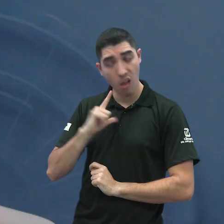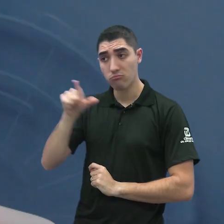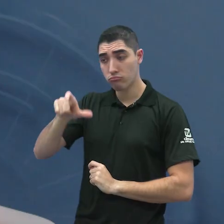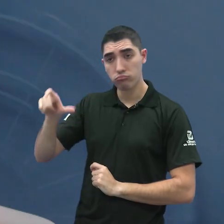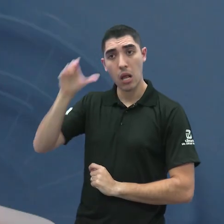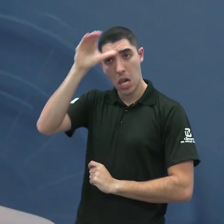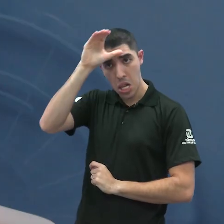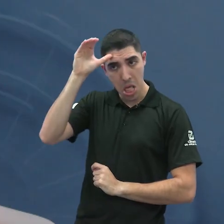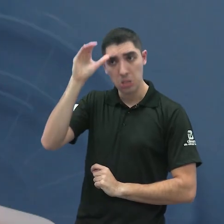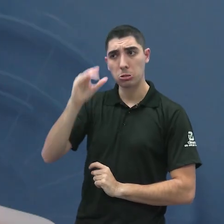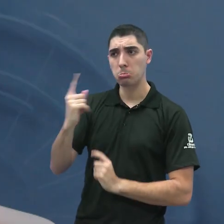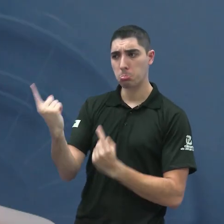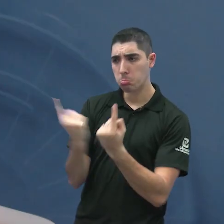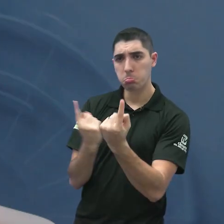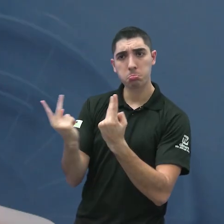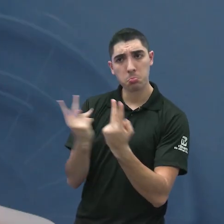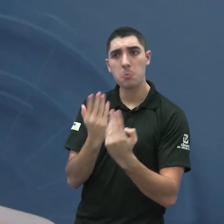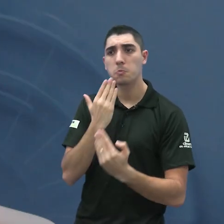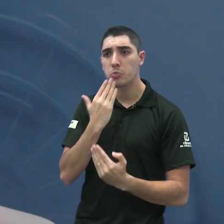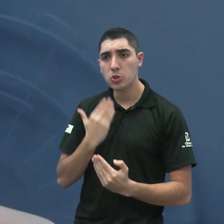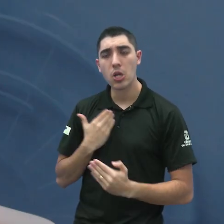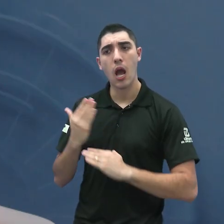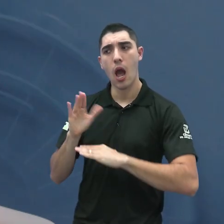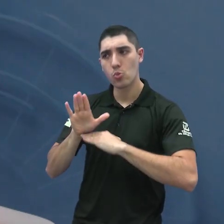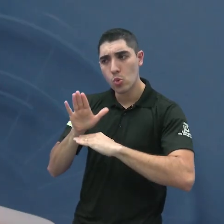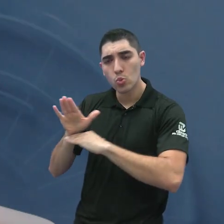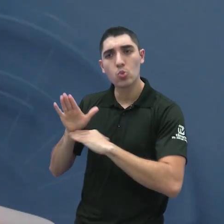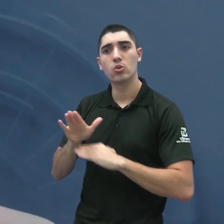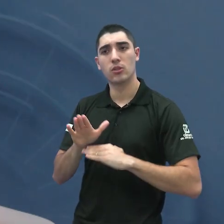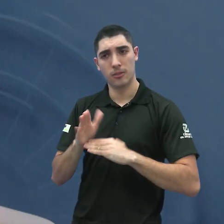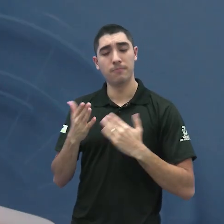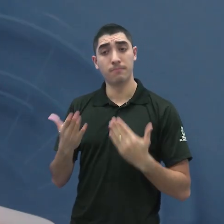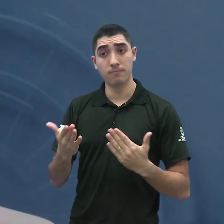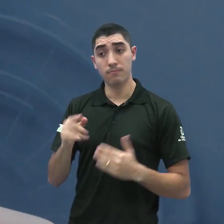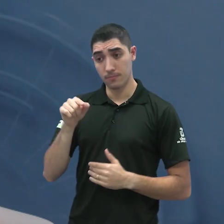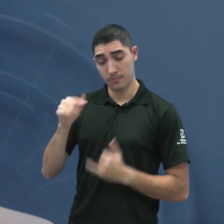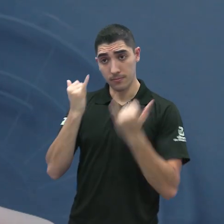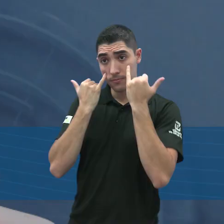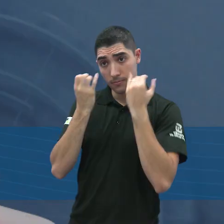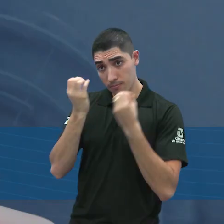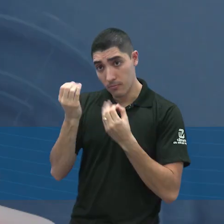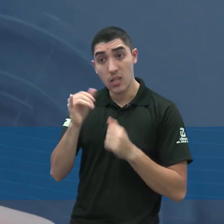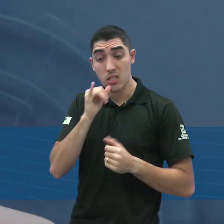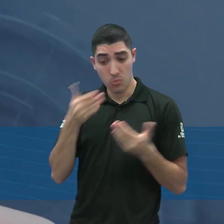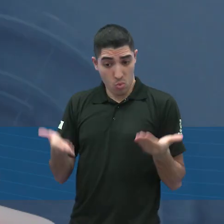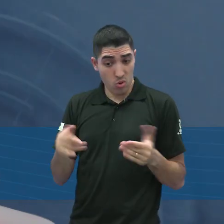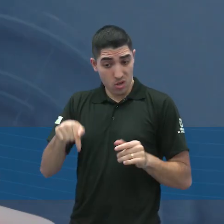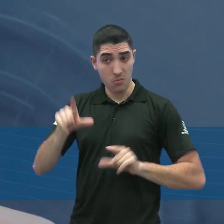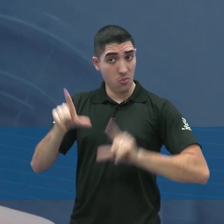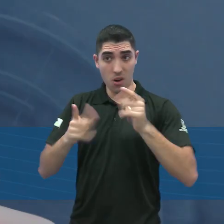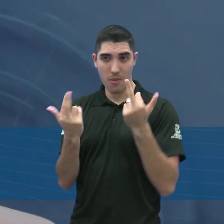homens, os homens vêm procurando mais ajuda, as informações, inclusive esse programa,